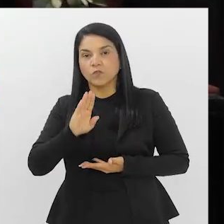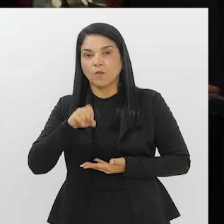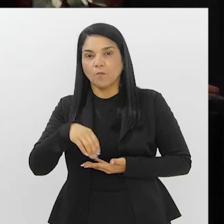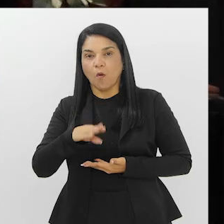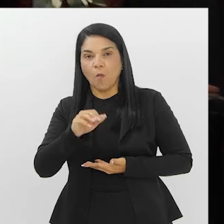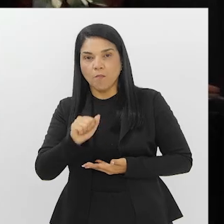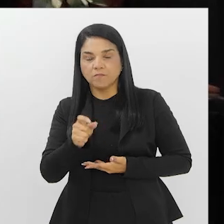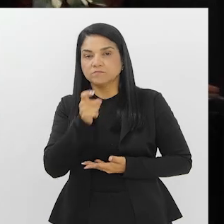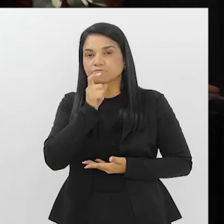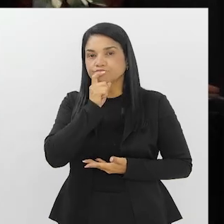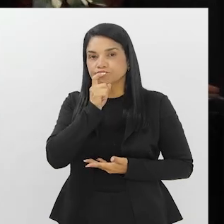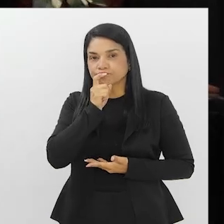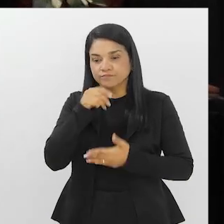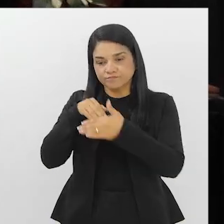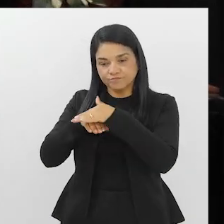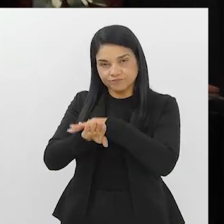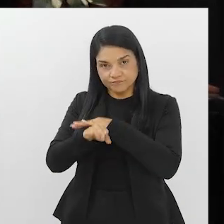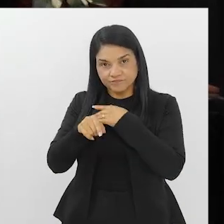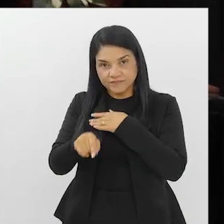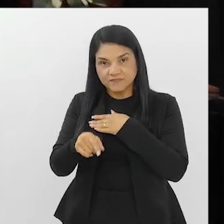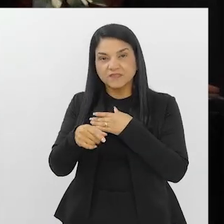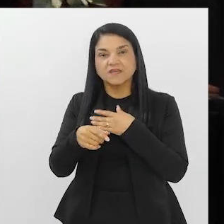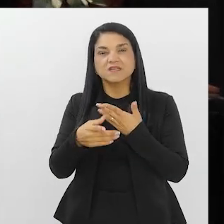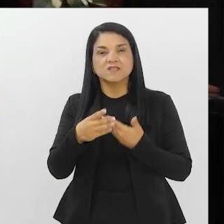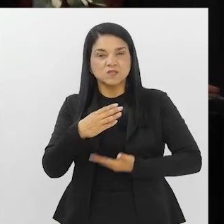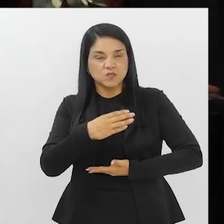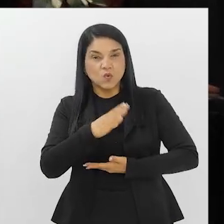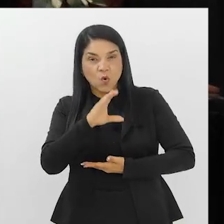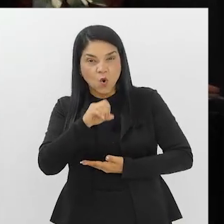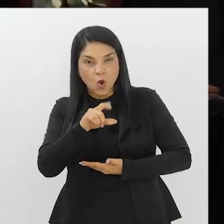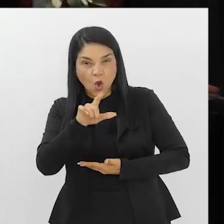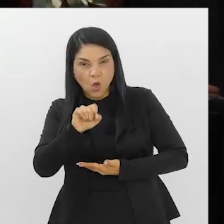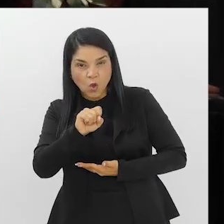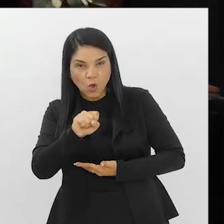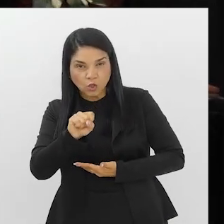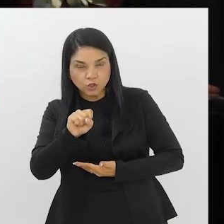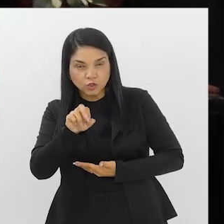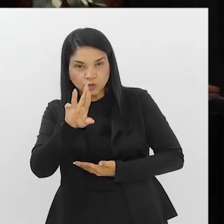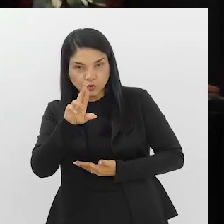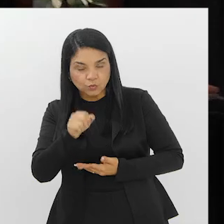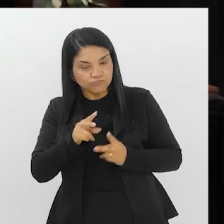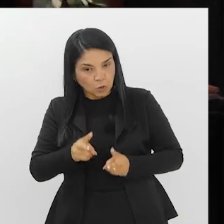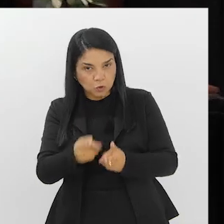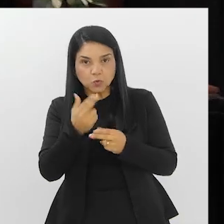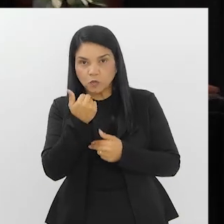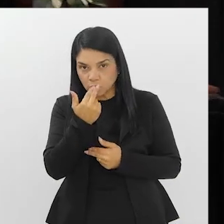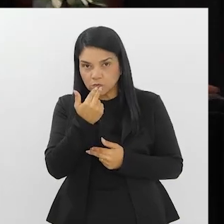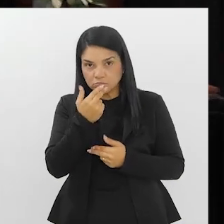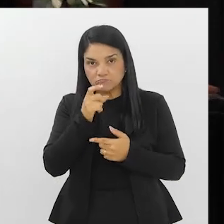você acha disso? Isso é recomendável? Se congelar o colostro, ele mantém suas propriedades ou não? Como isso